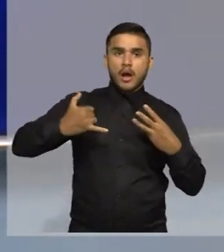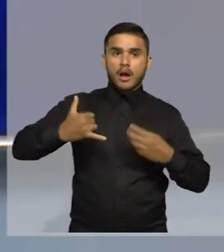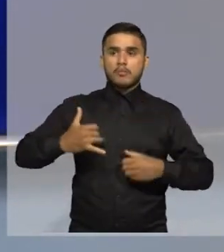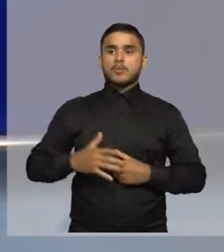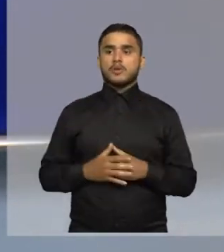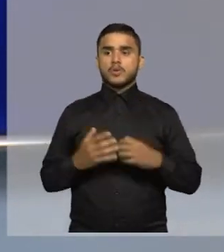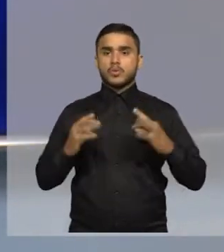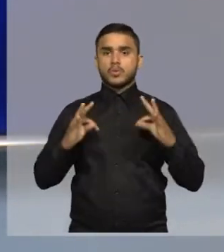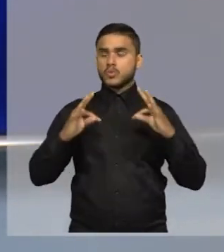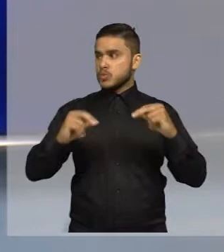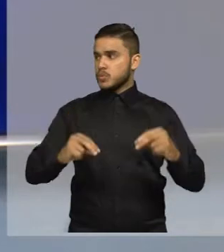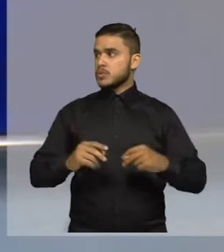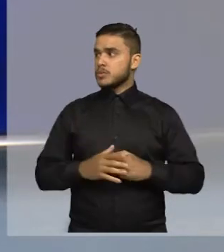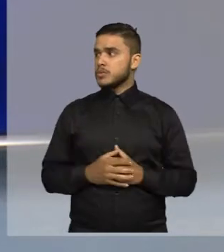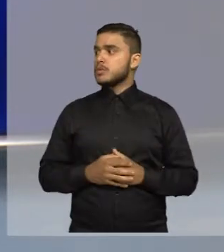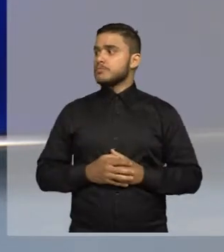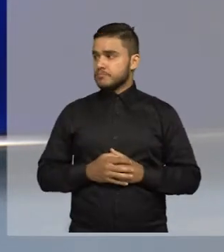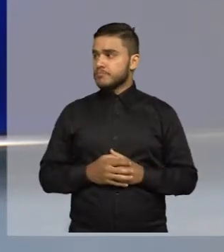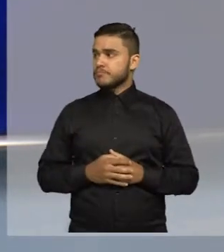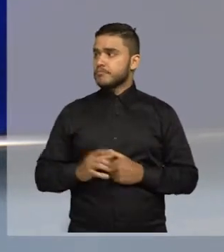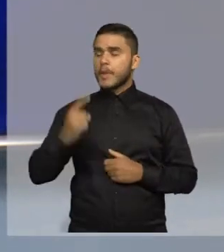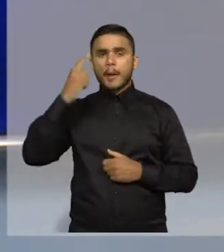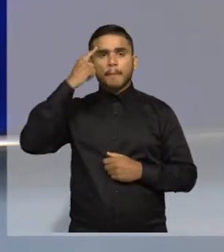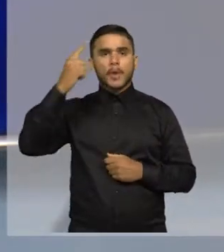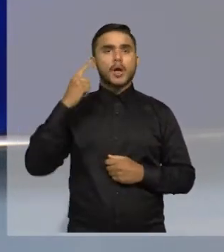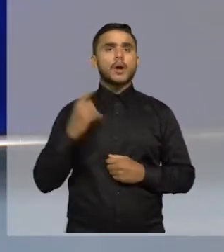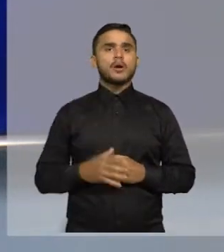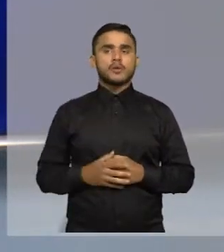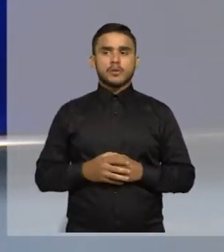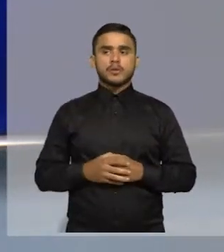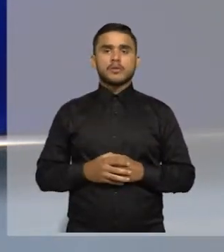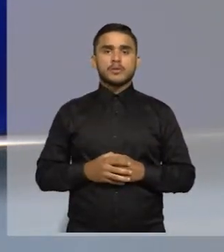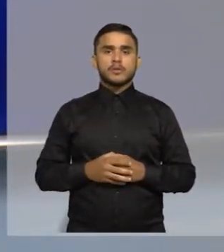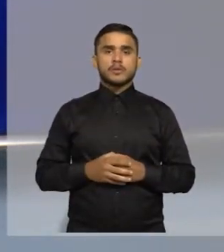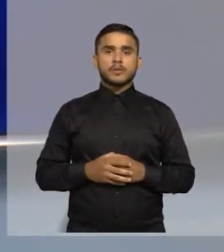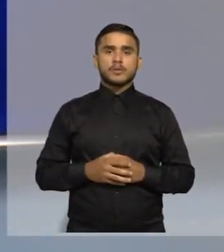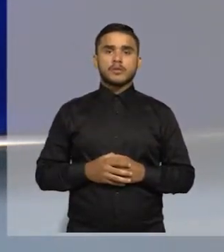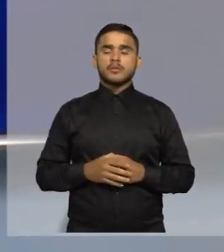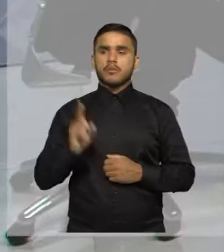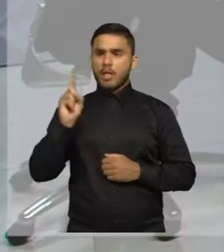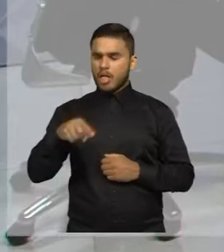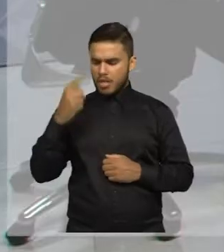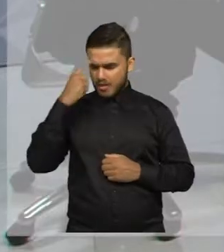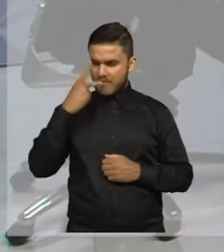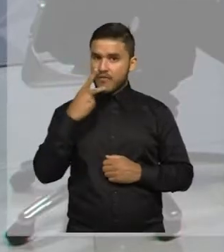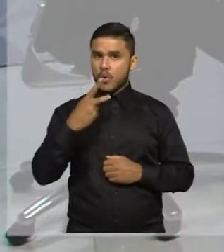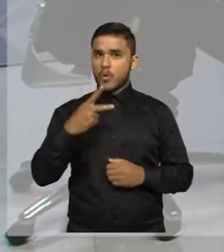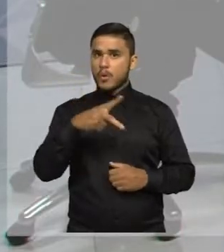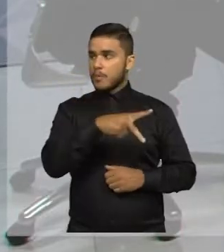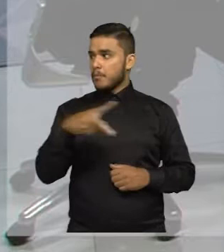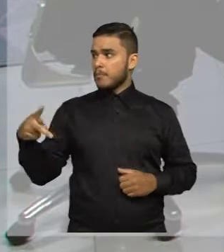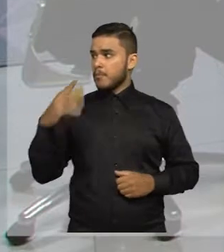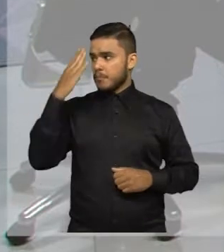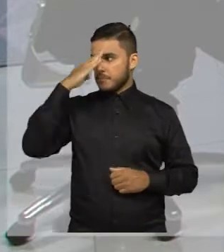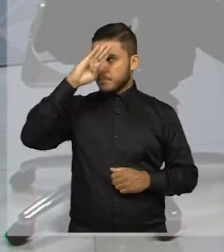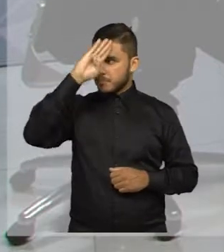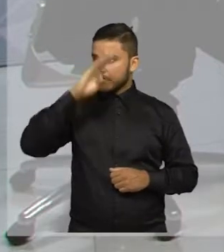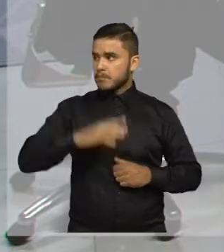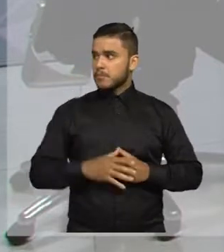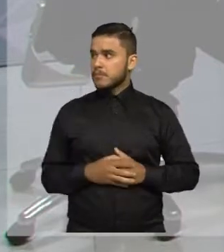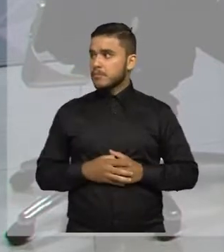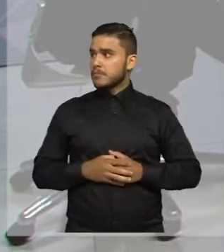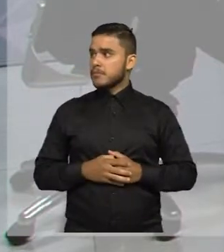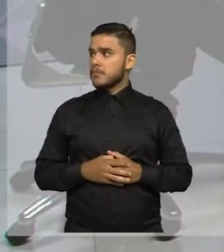palavras, foi isso que ele disse que era capaz de fazer. Com um Estado ineficiente, negando paralelamente isso, o mínimo